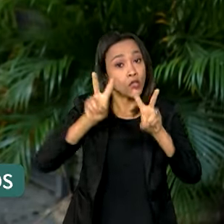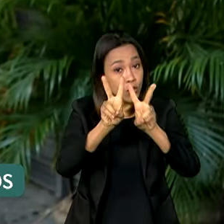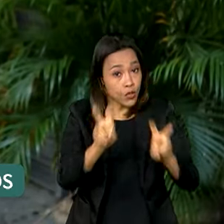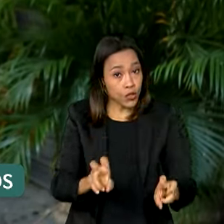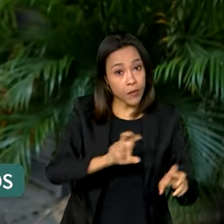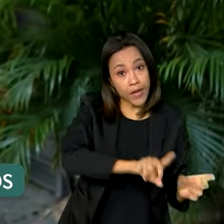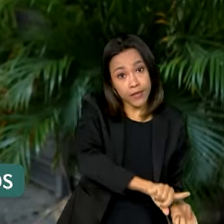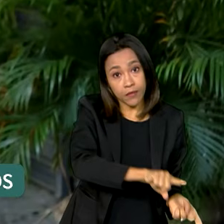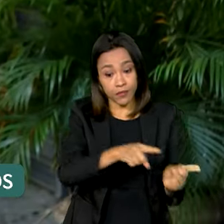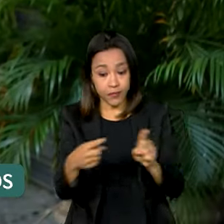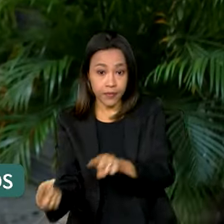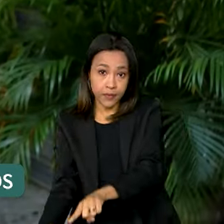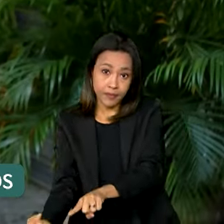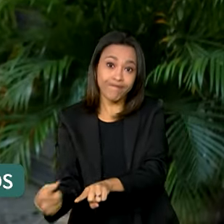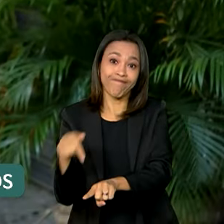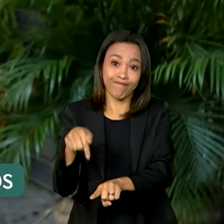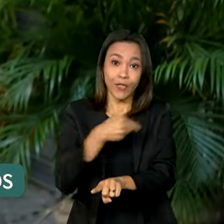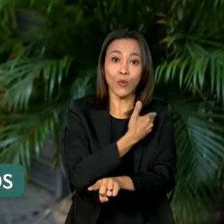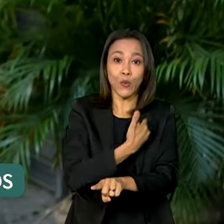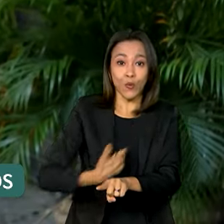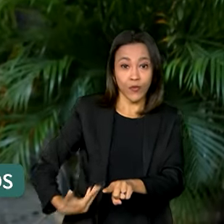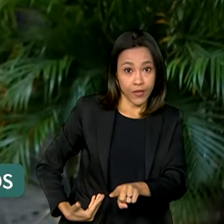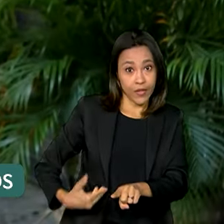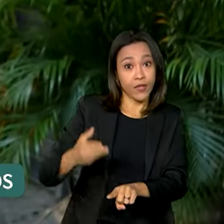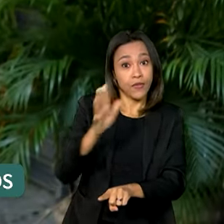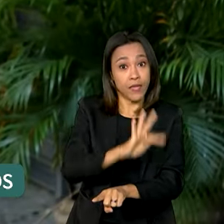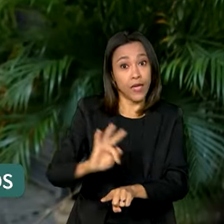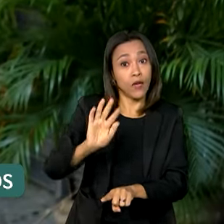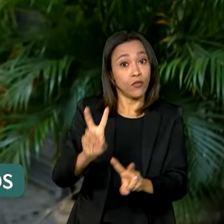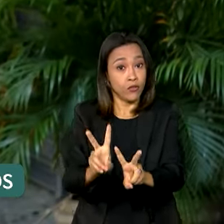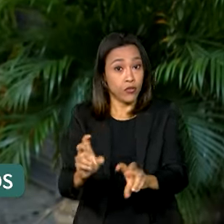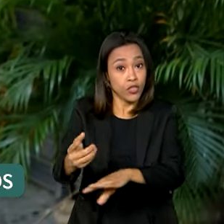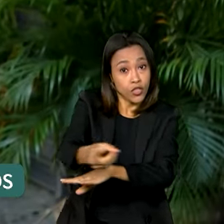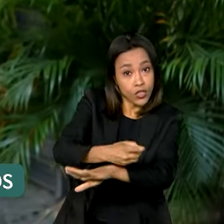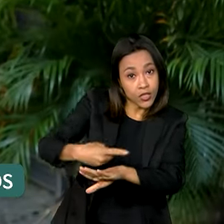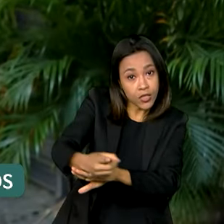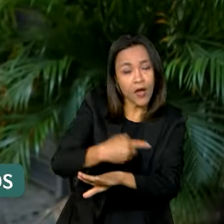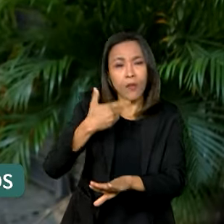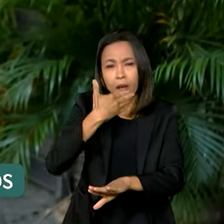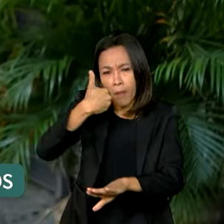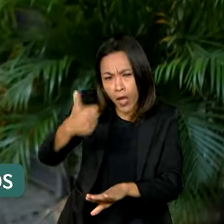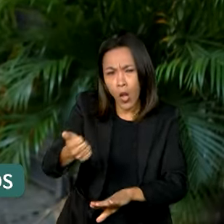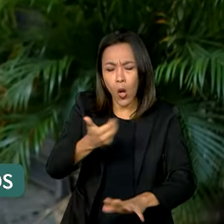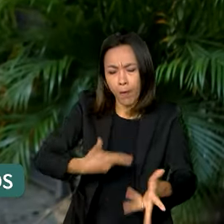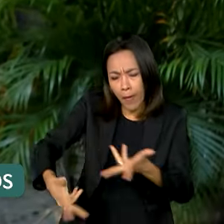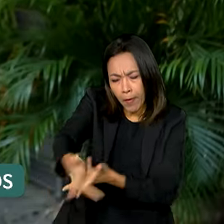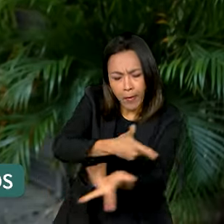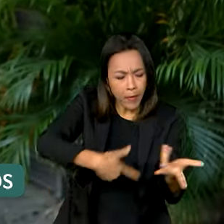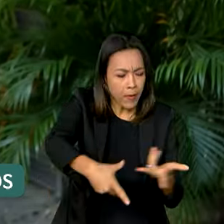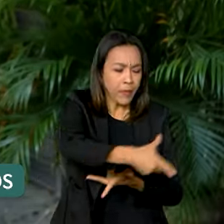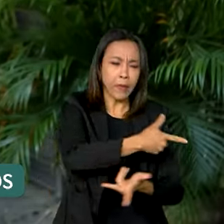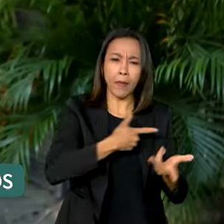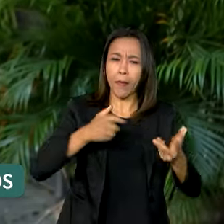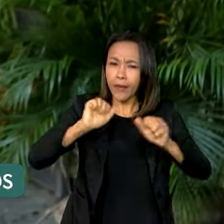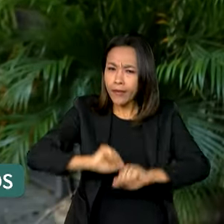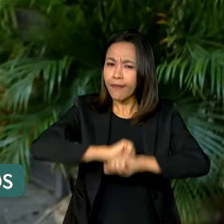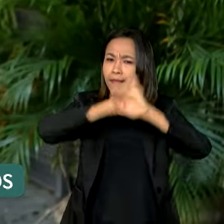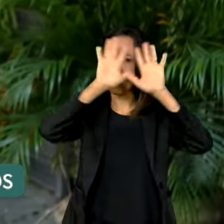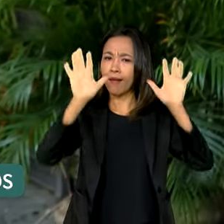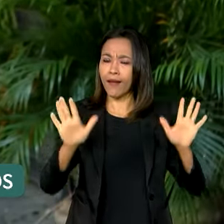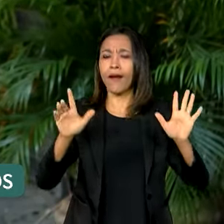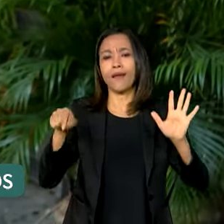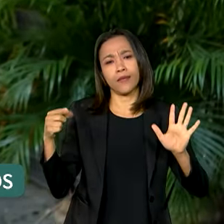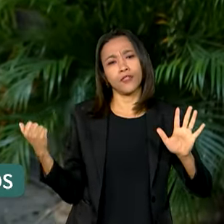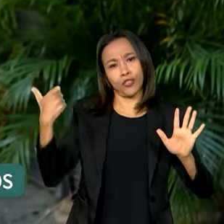digital do governo, que tem como meta aí uma administração mais integrada, inovadora e transparente, segundo o